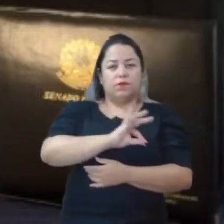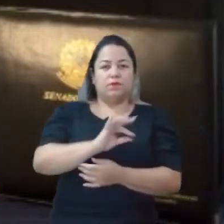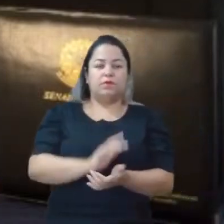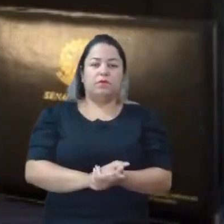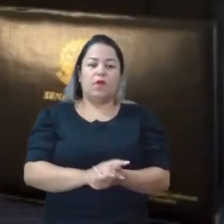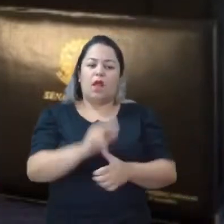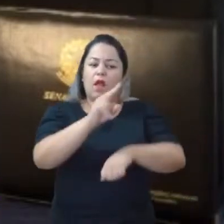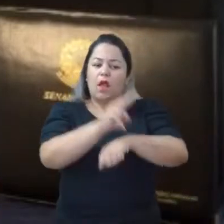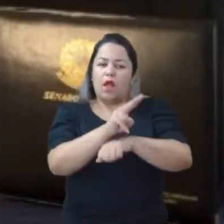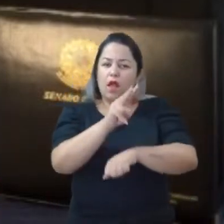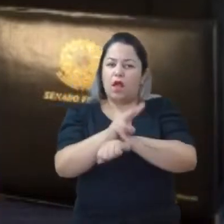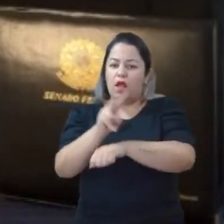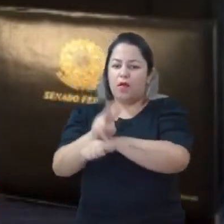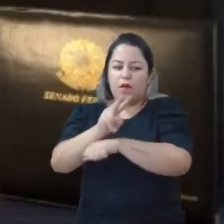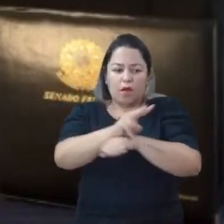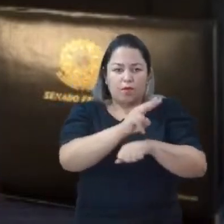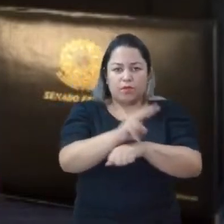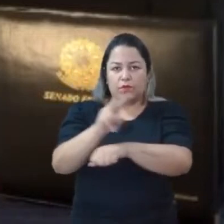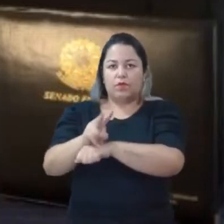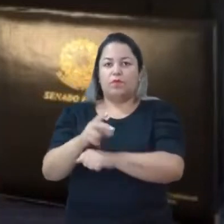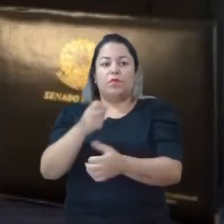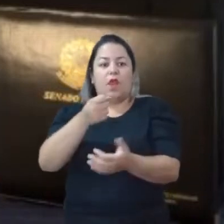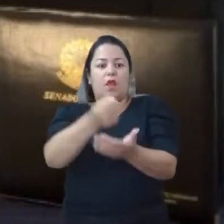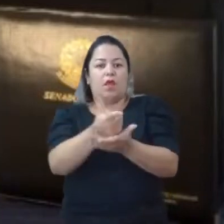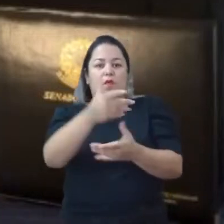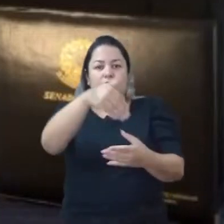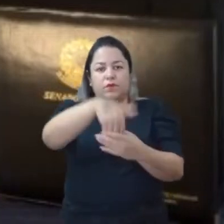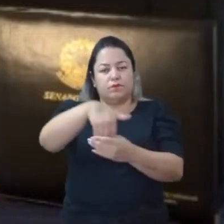dar proteção para a compra de voto